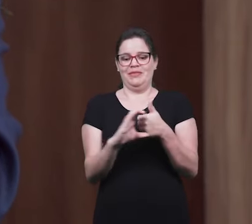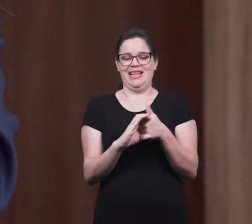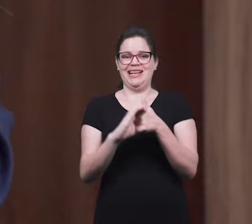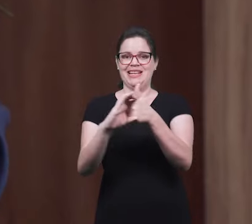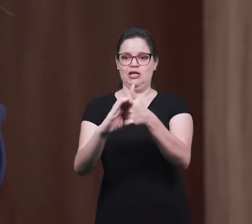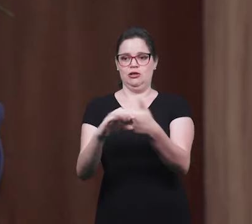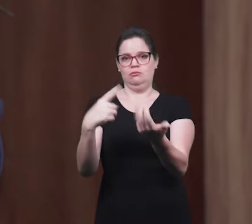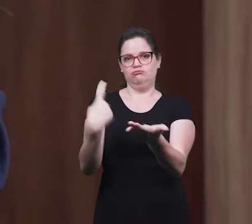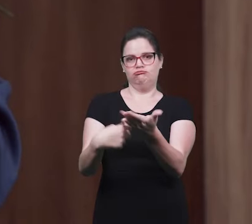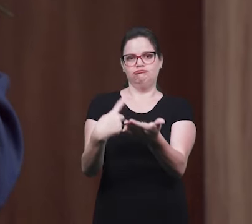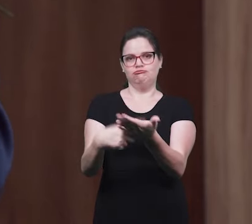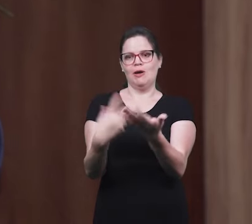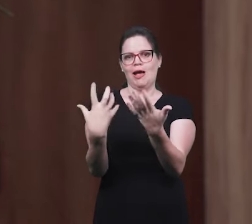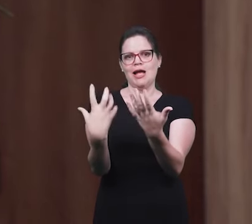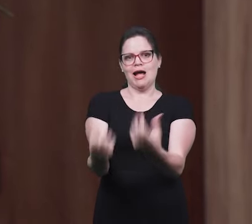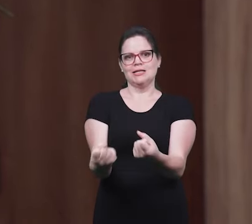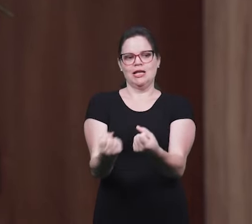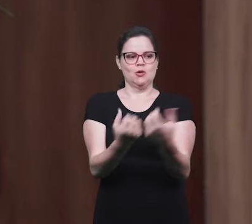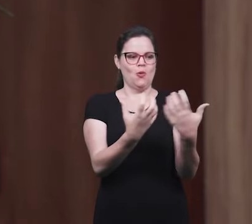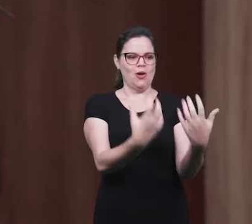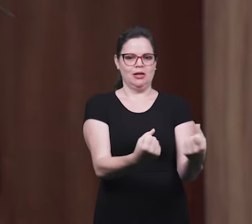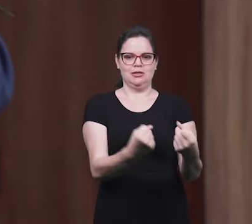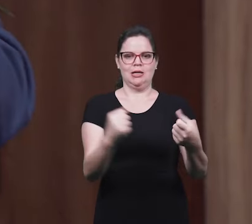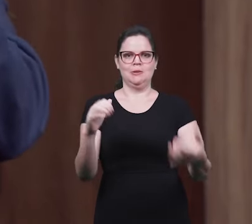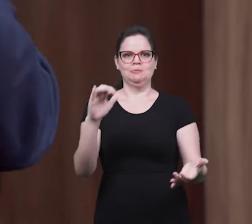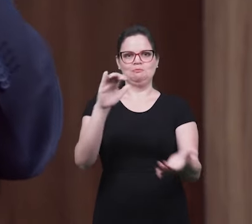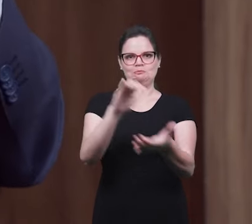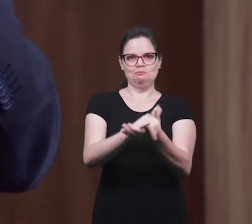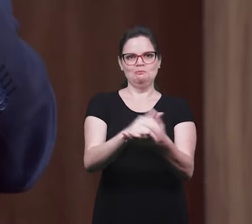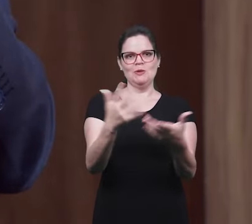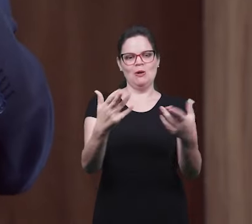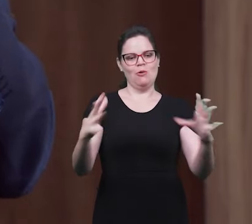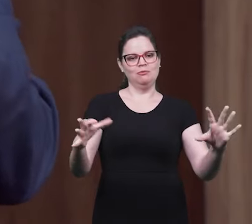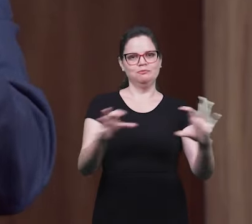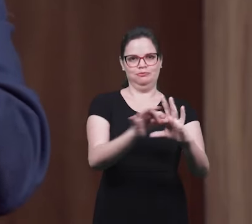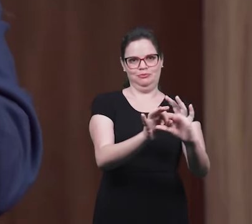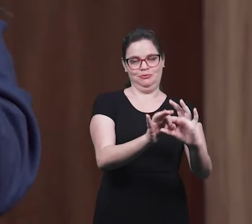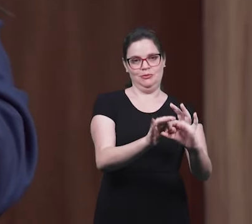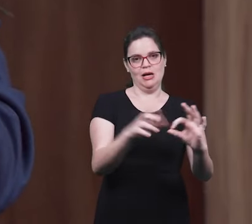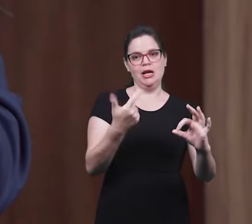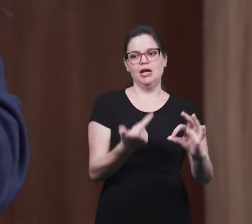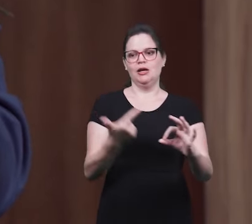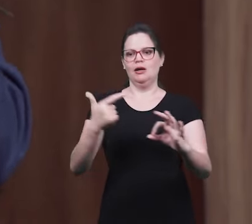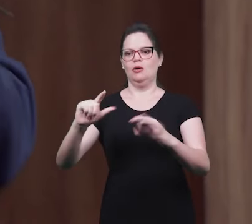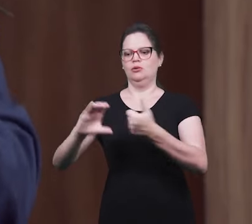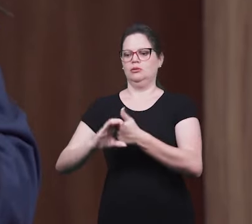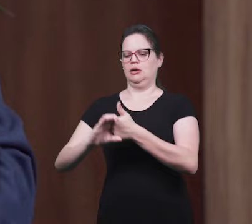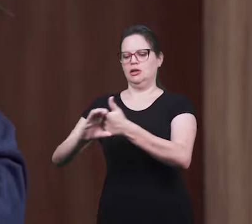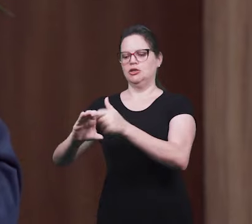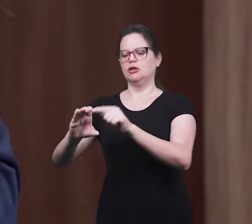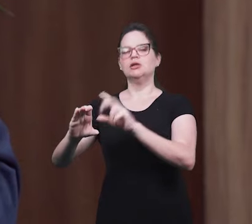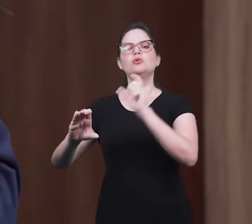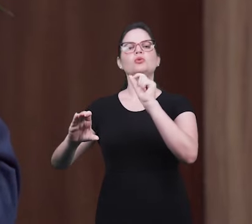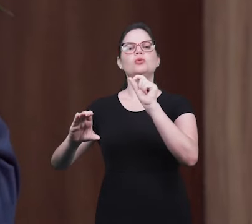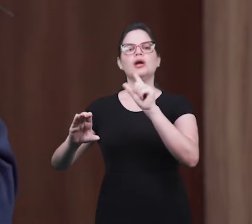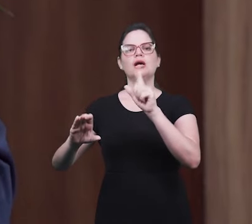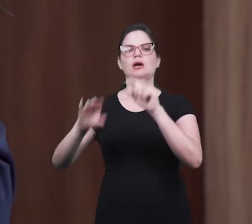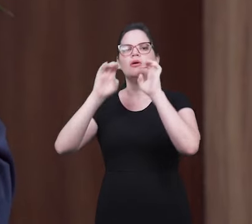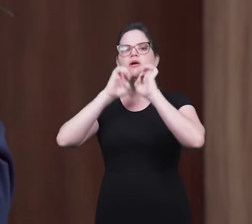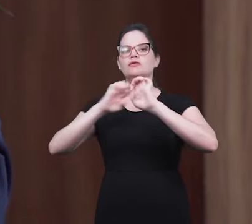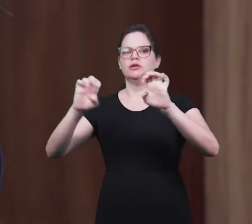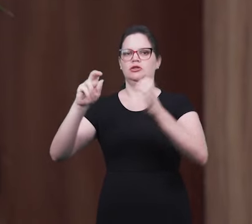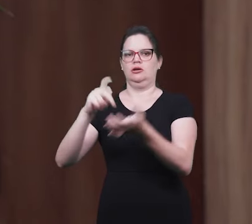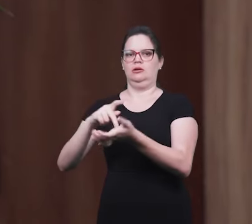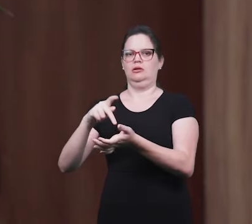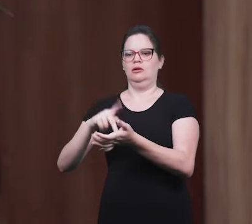à perversão dessa união e outro cristianismo que nós preferimos chamar como o evangelho,